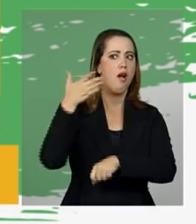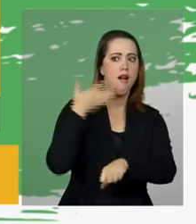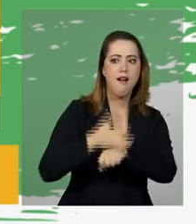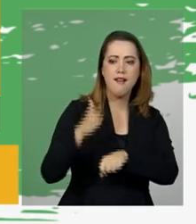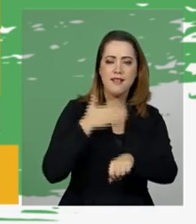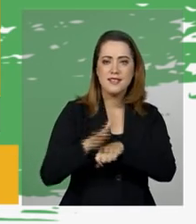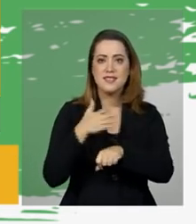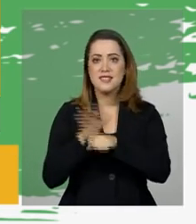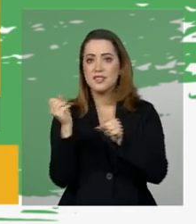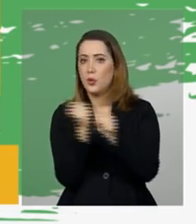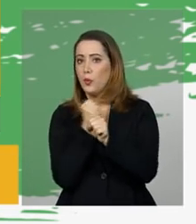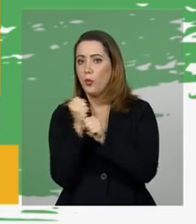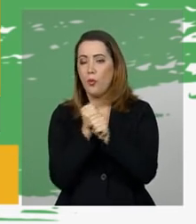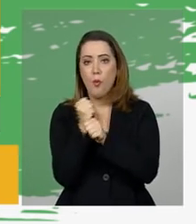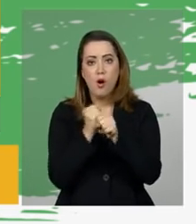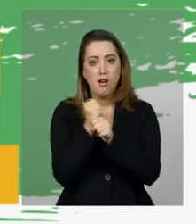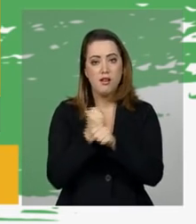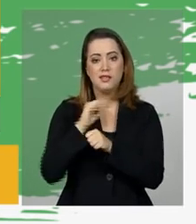ano inteiro para fazer.